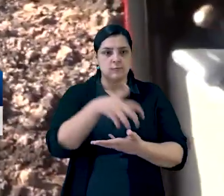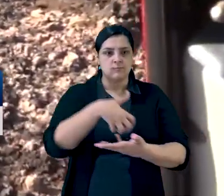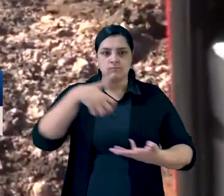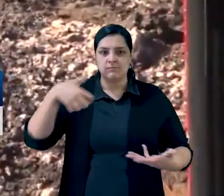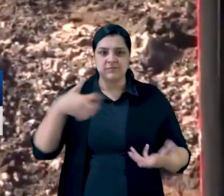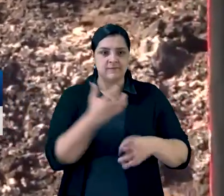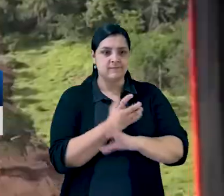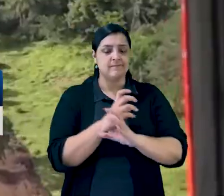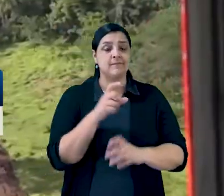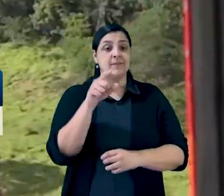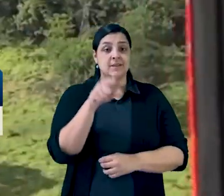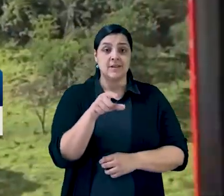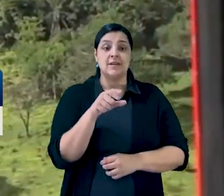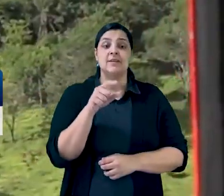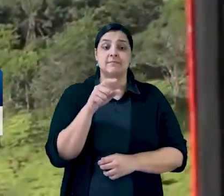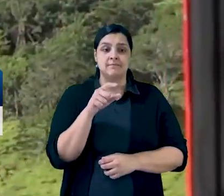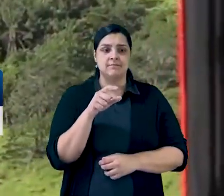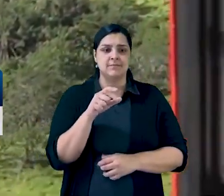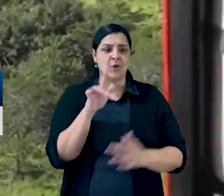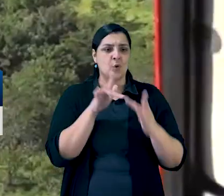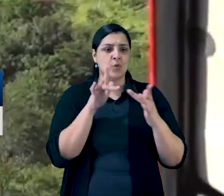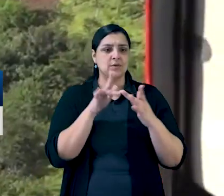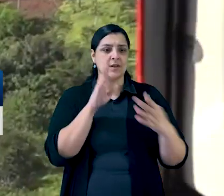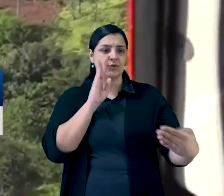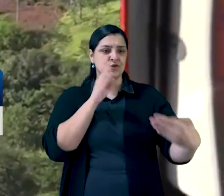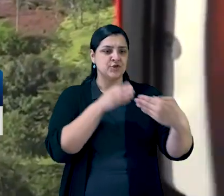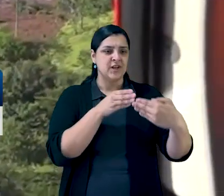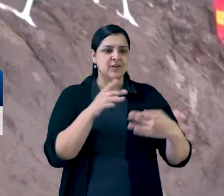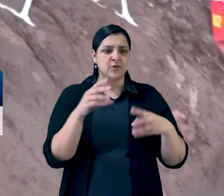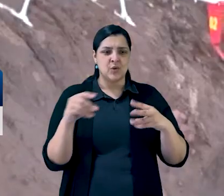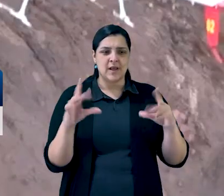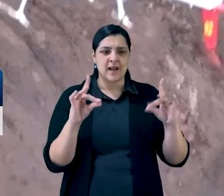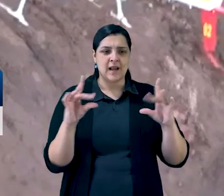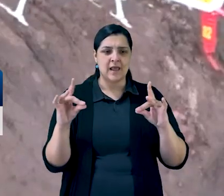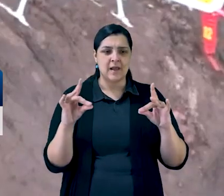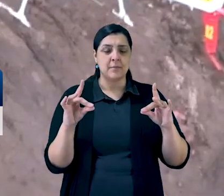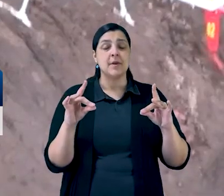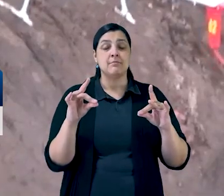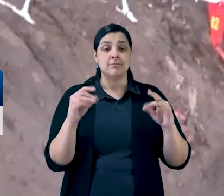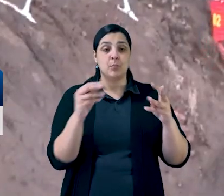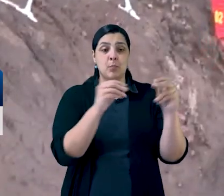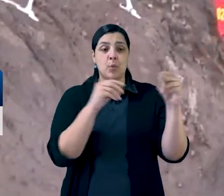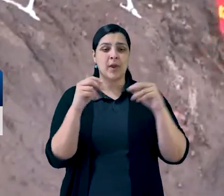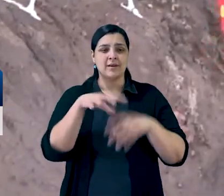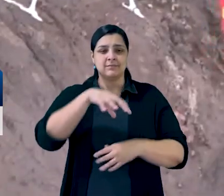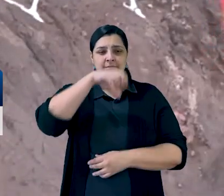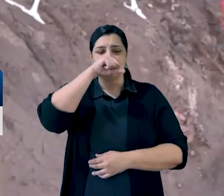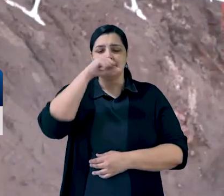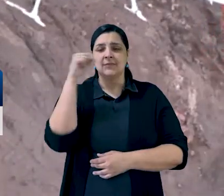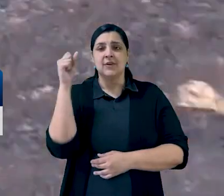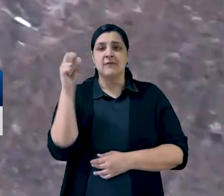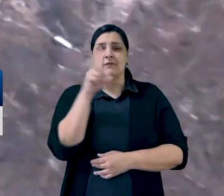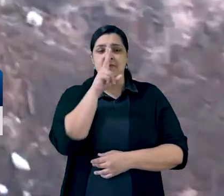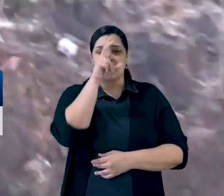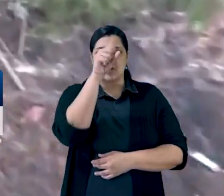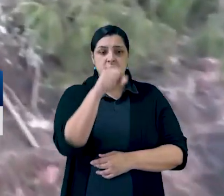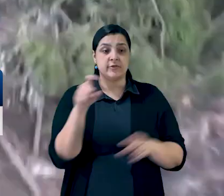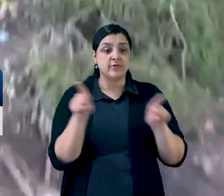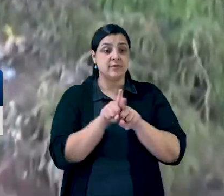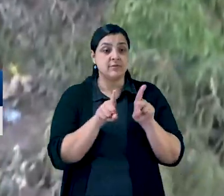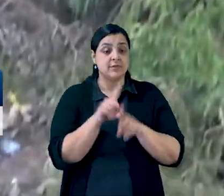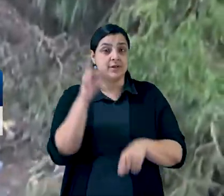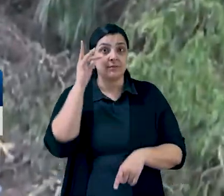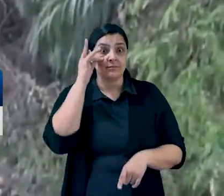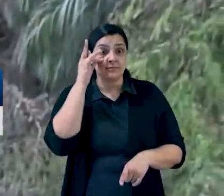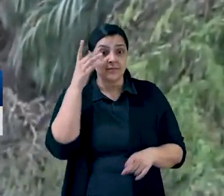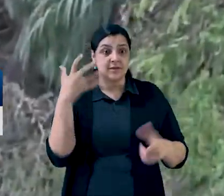serviço de remoção dos destroços, o profissional ficou em contato direto com lama tóxica, poeira e forte odor, além de